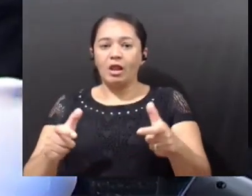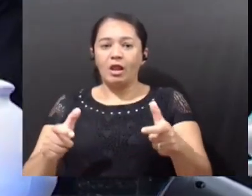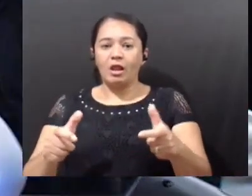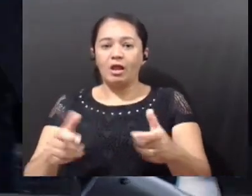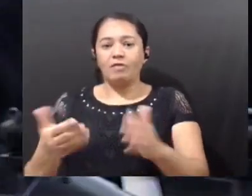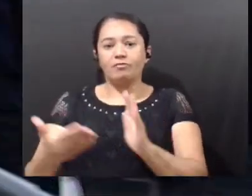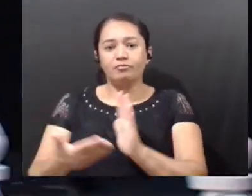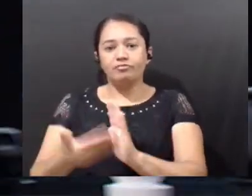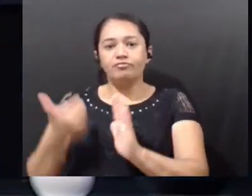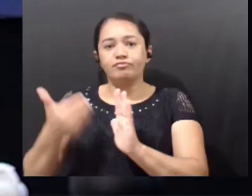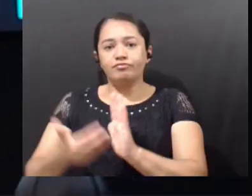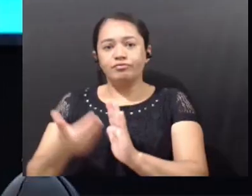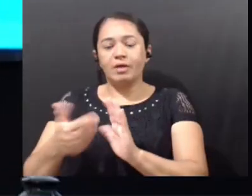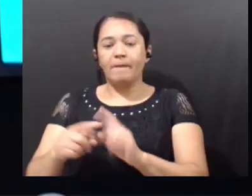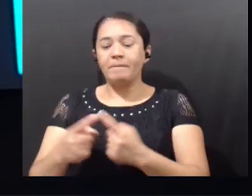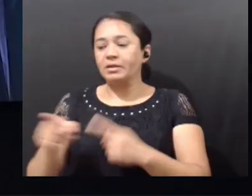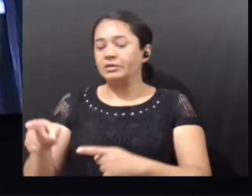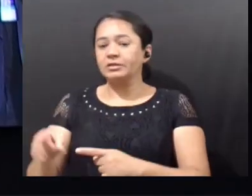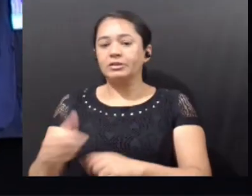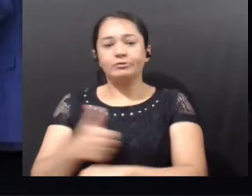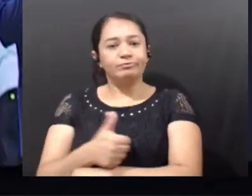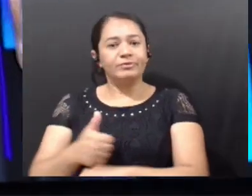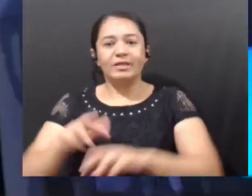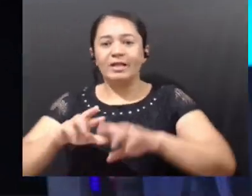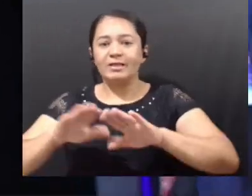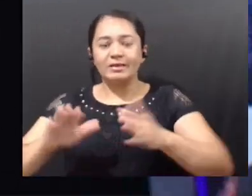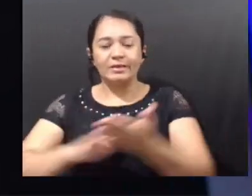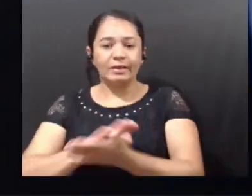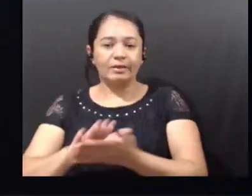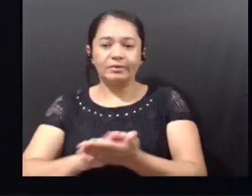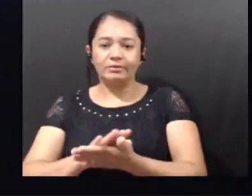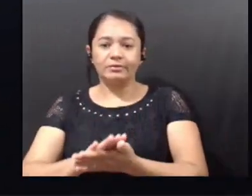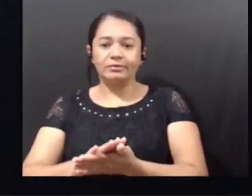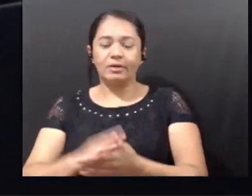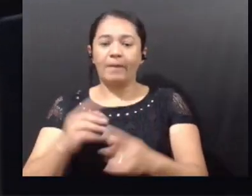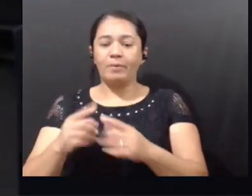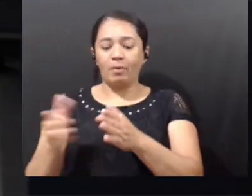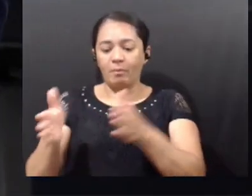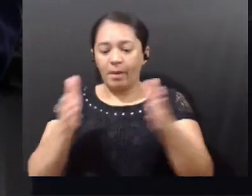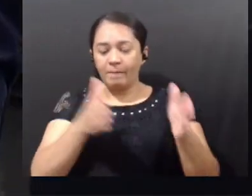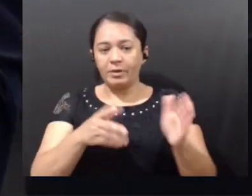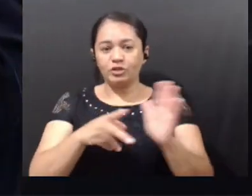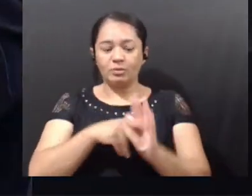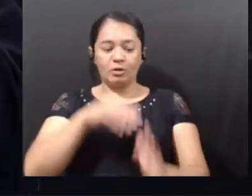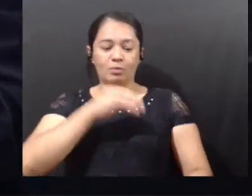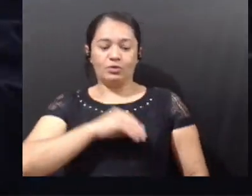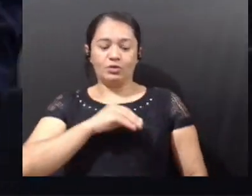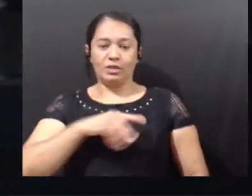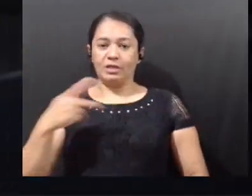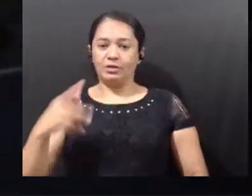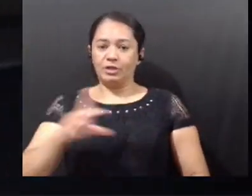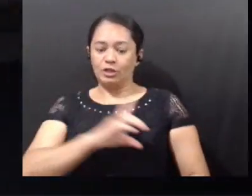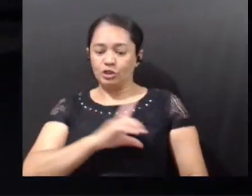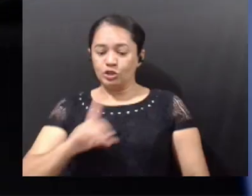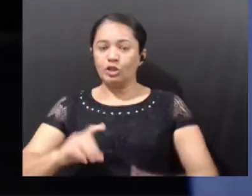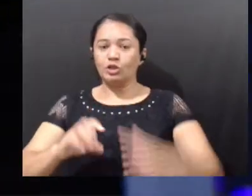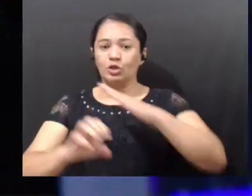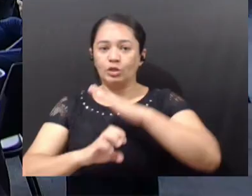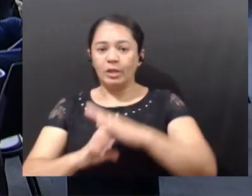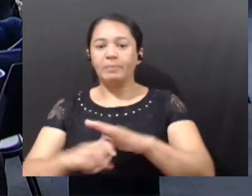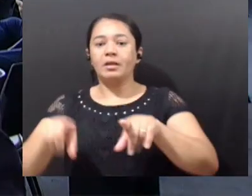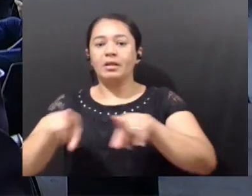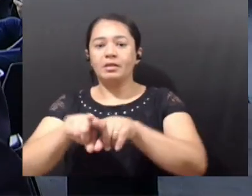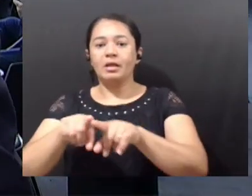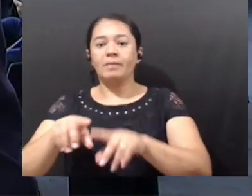não profissionaliza aquela retirada, que uma parte vai ser o salário dele como diretor da empresa, como uma função que ele exerce